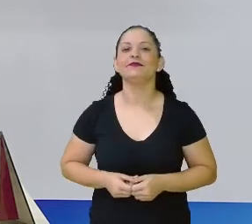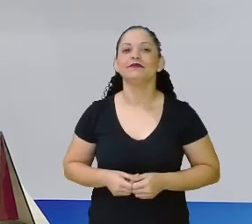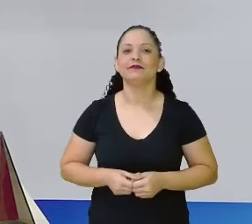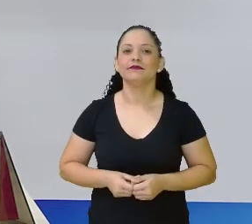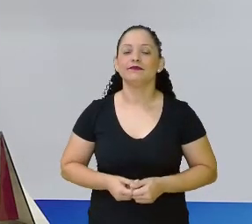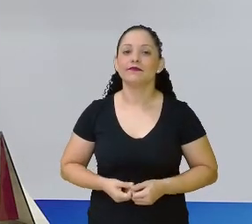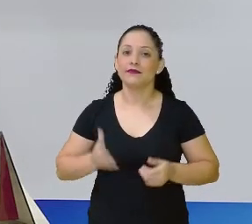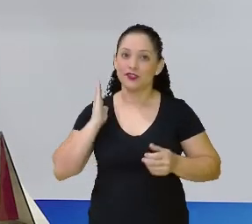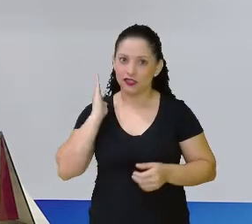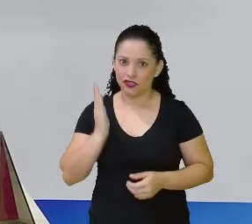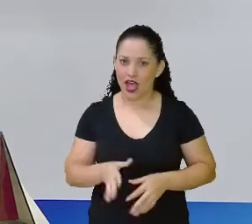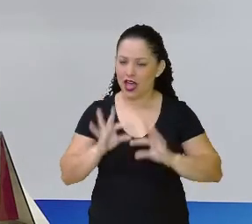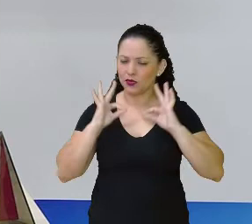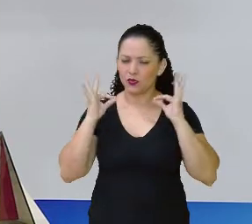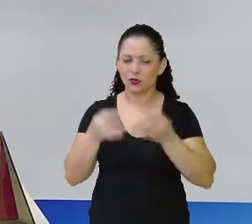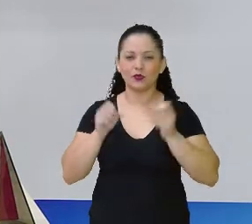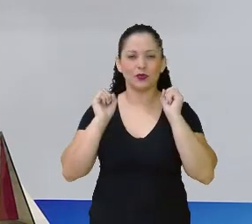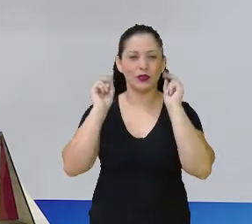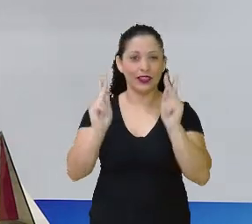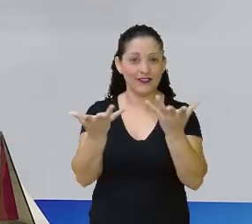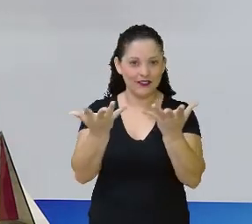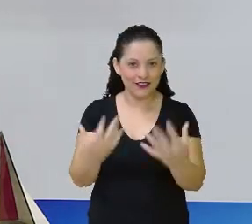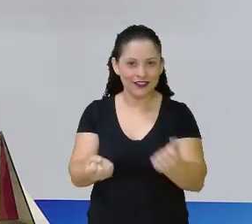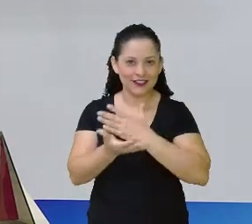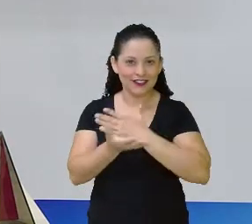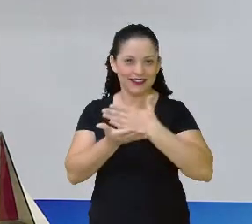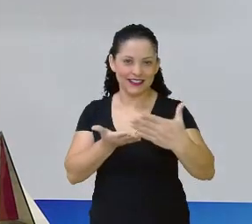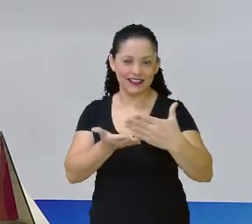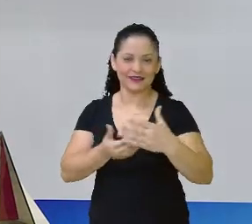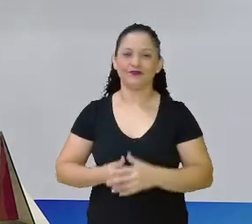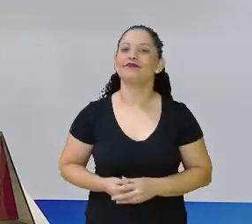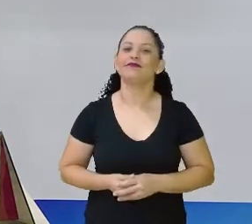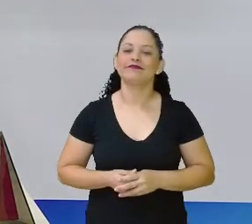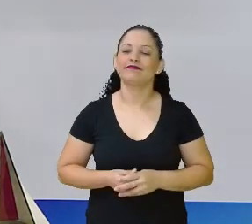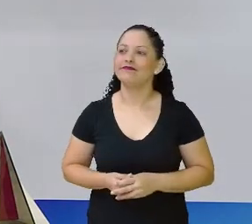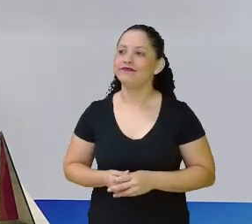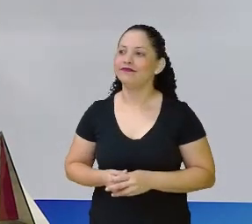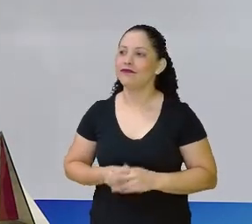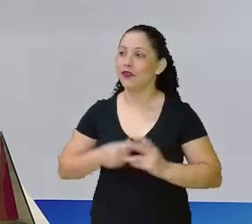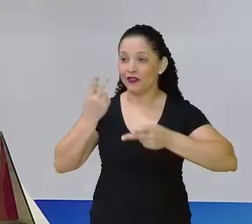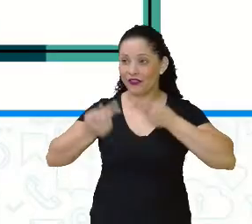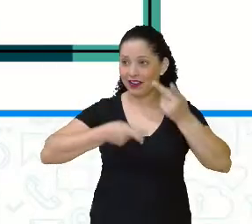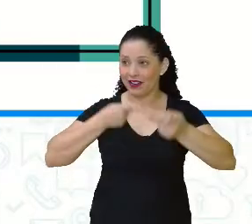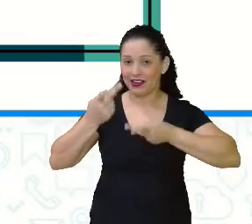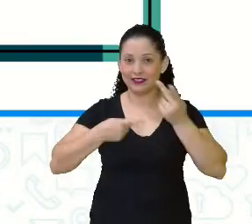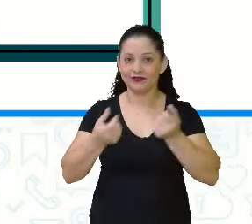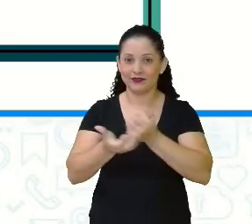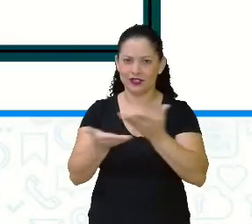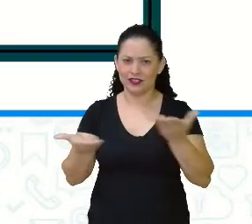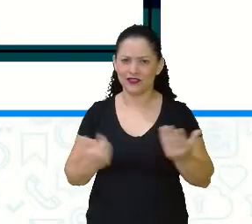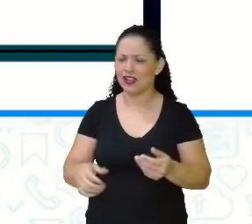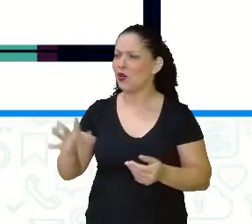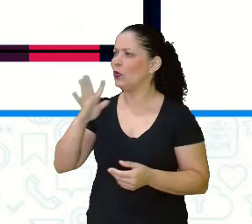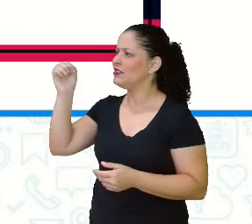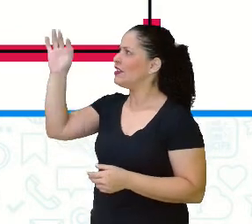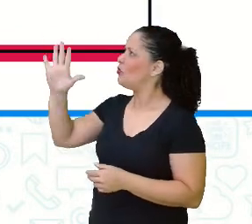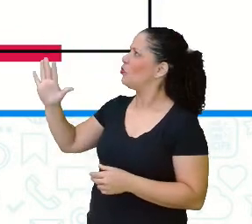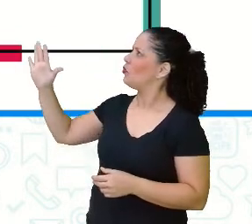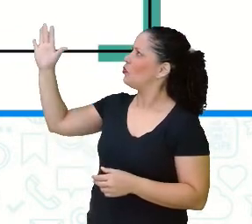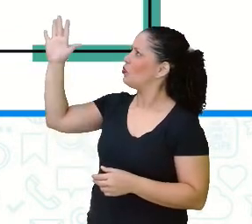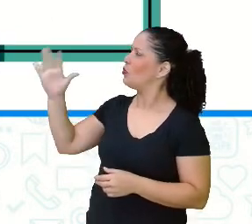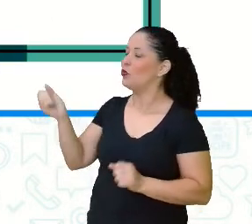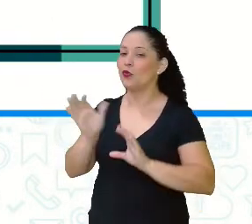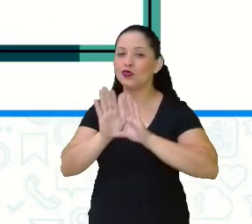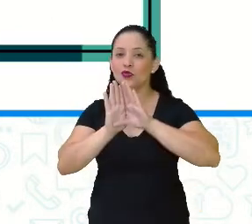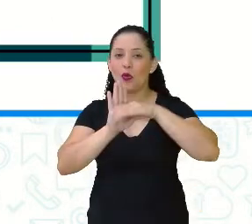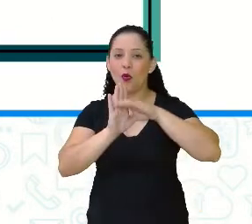todos apresentados, vamos começar a nossa aula. E como eu falei para vocês, a gente vai passear um pouco sobre os